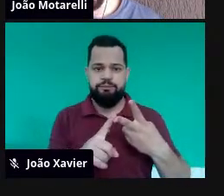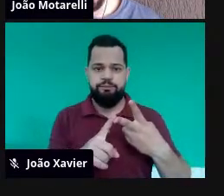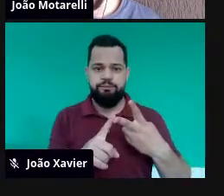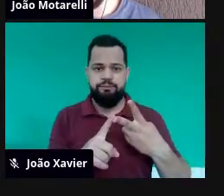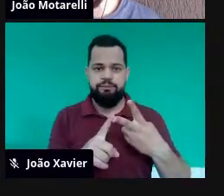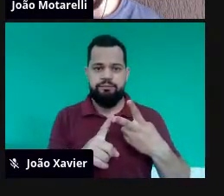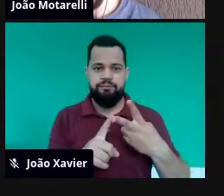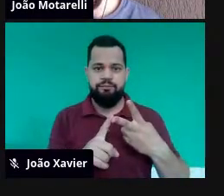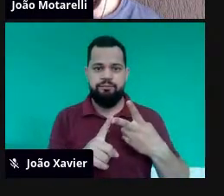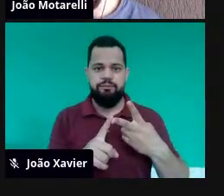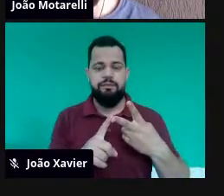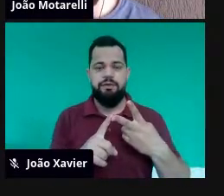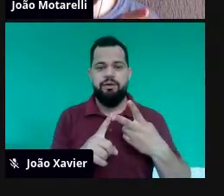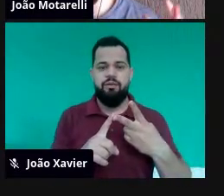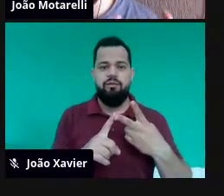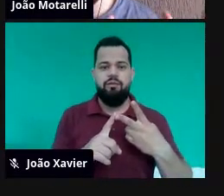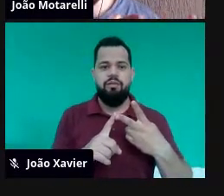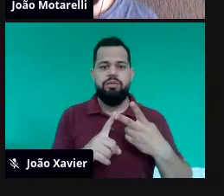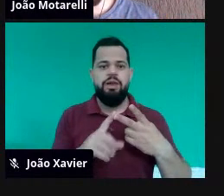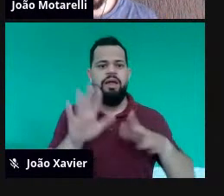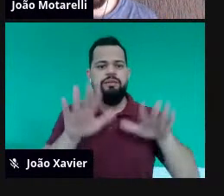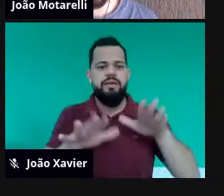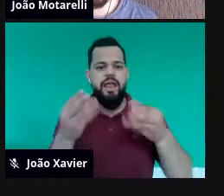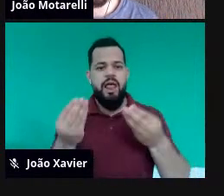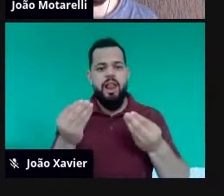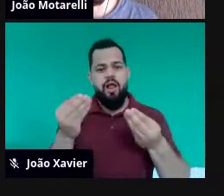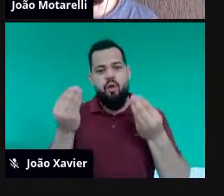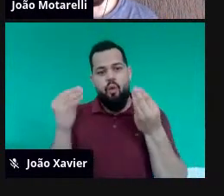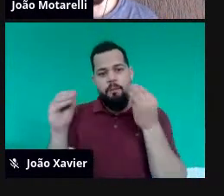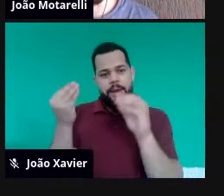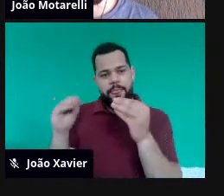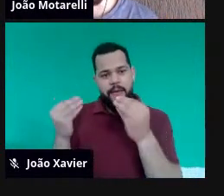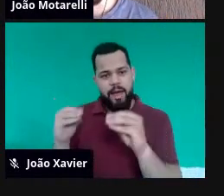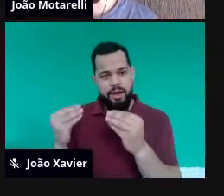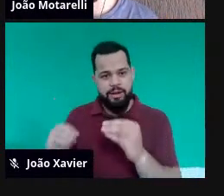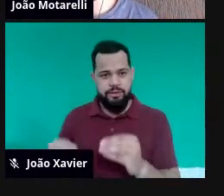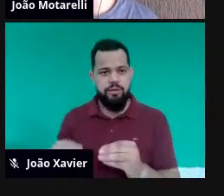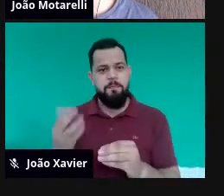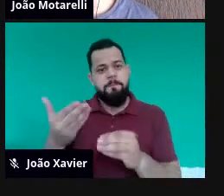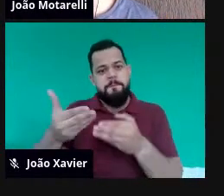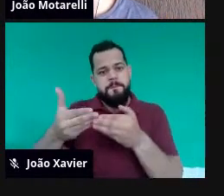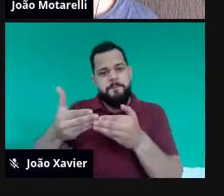objetificação corporal. Então, se a gente olhar aí para a década de 90,